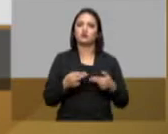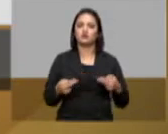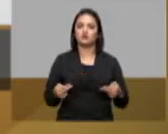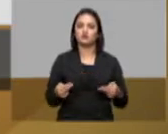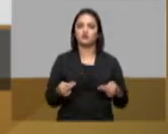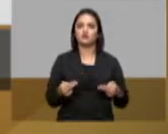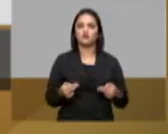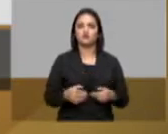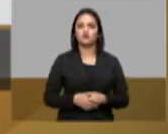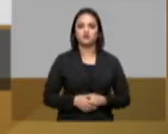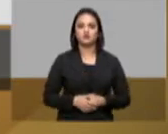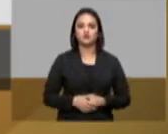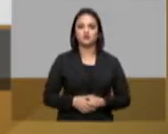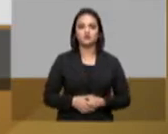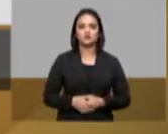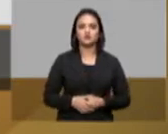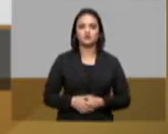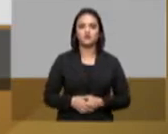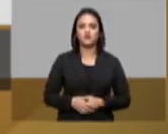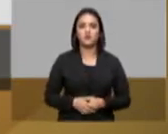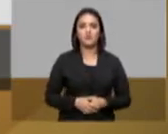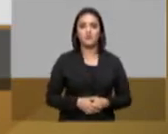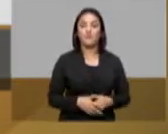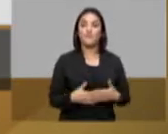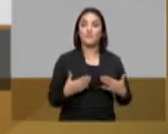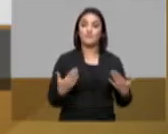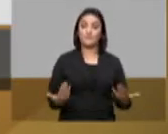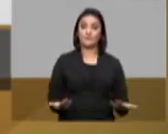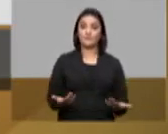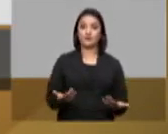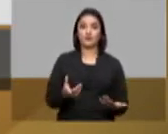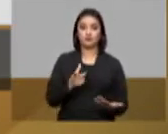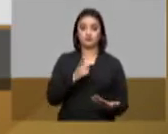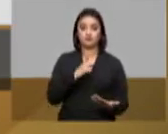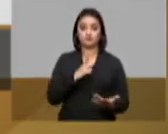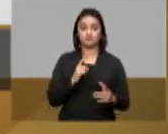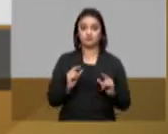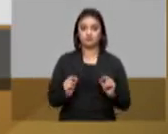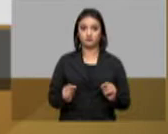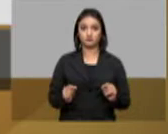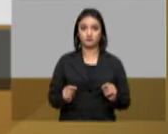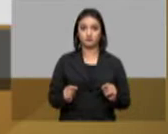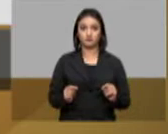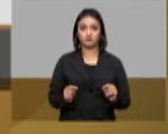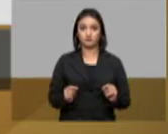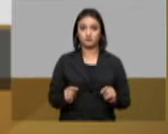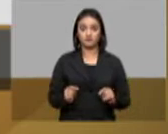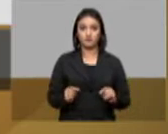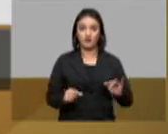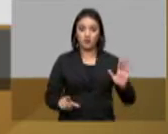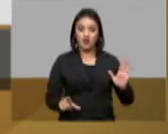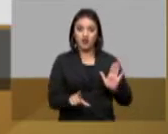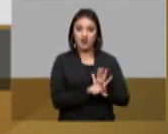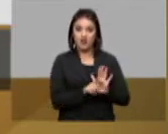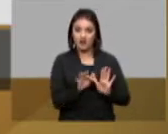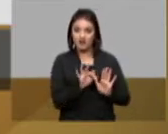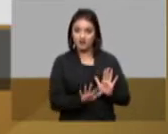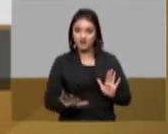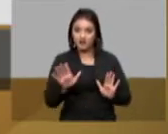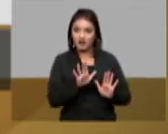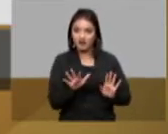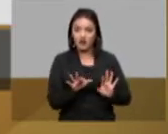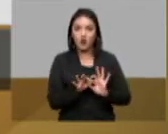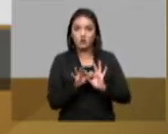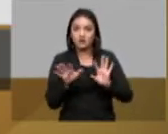esta disciplina na Corte. Nós estamos, portanto, diante de uma situação em que a lei federal ela